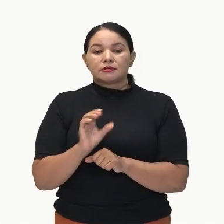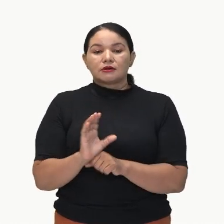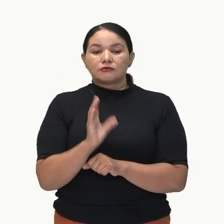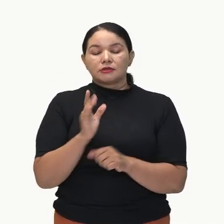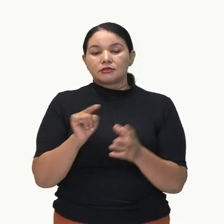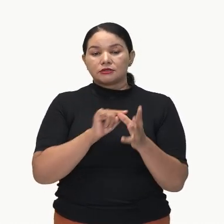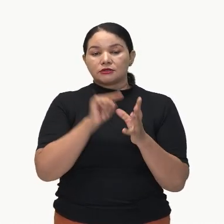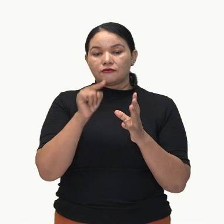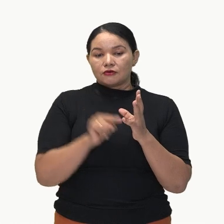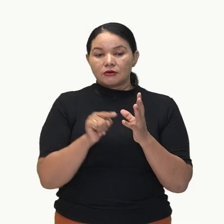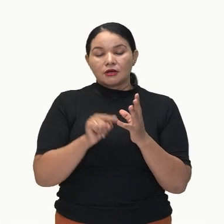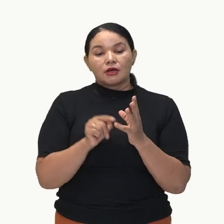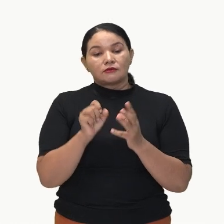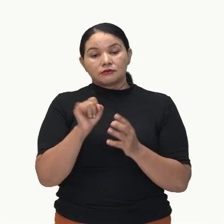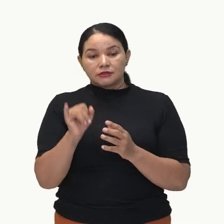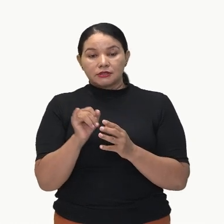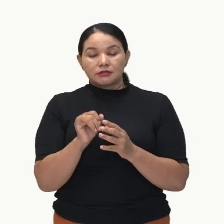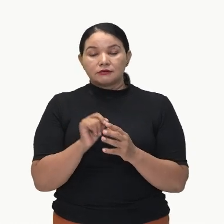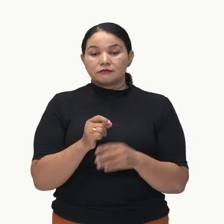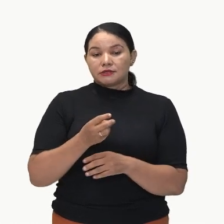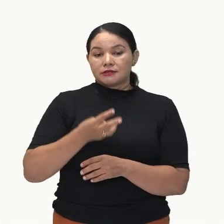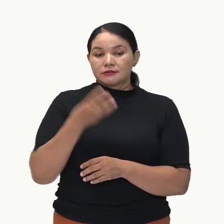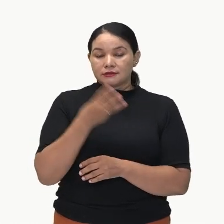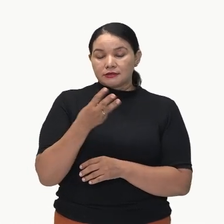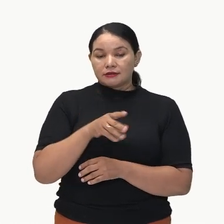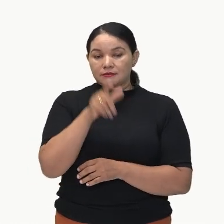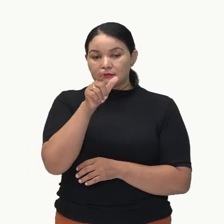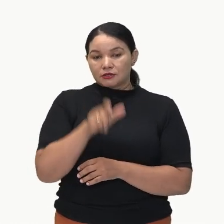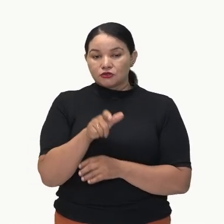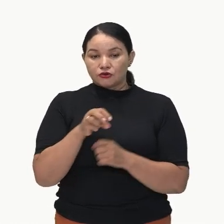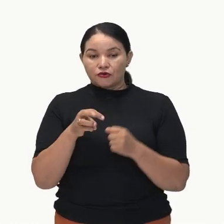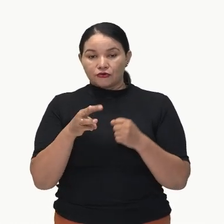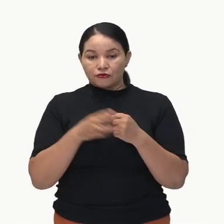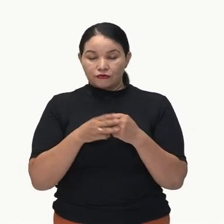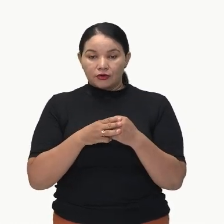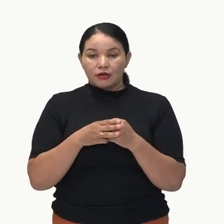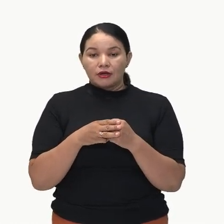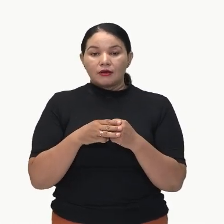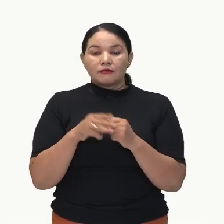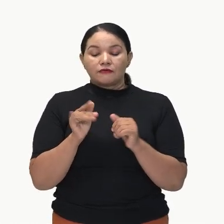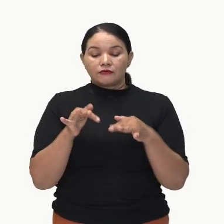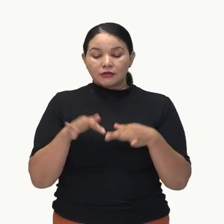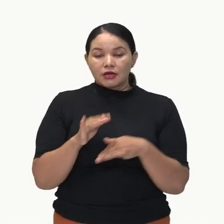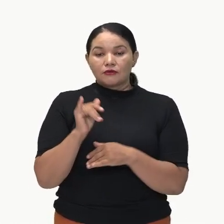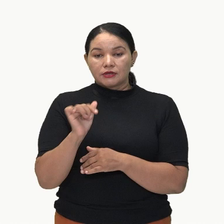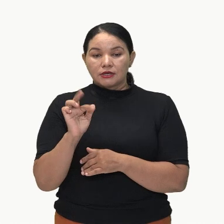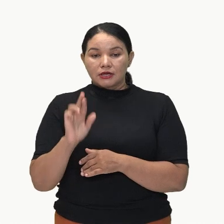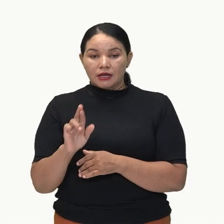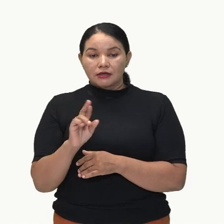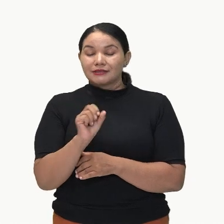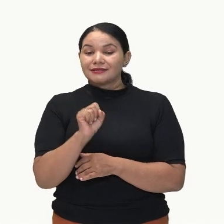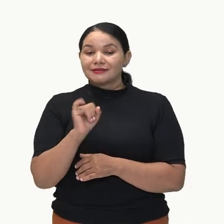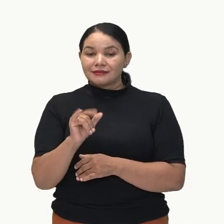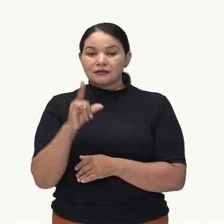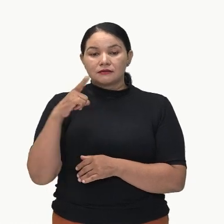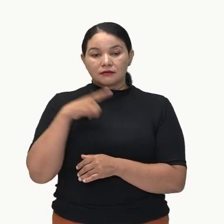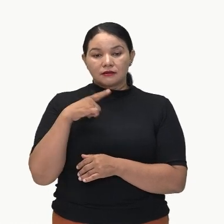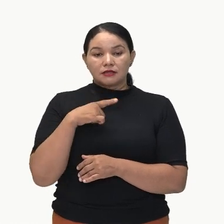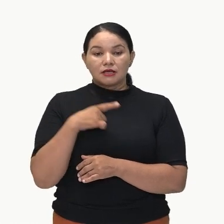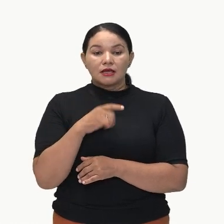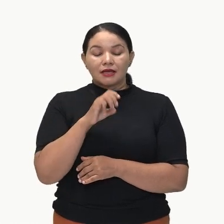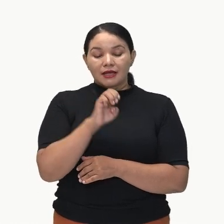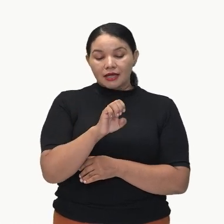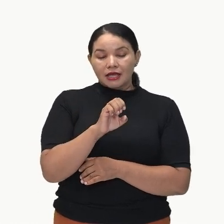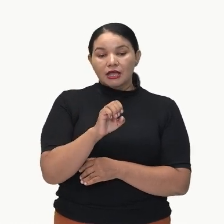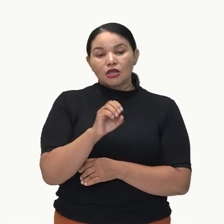dar somente nas terceiras pessoas dos verbos terminados em IR, se tiver E ou O na última